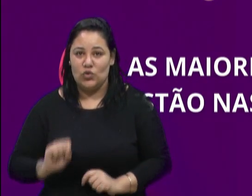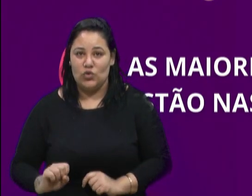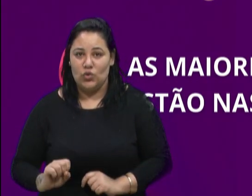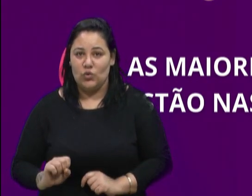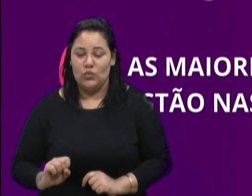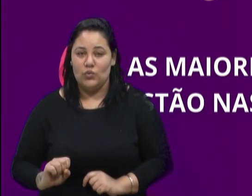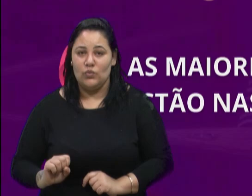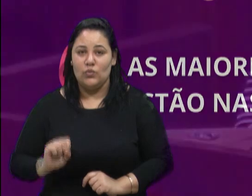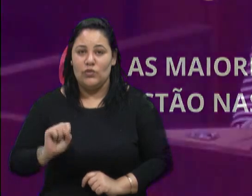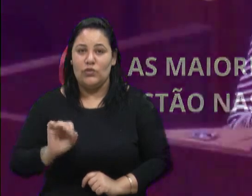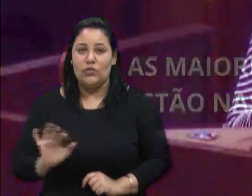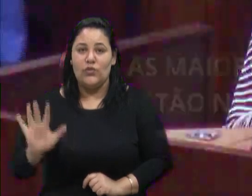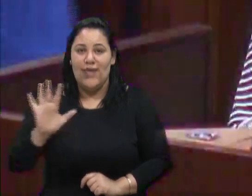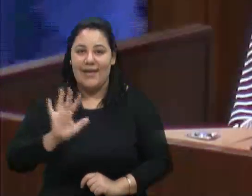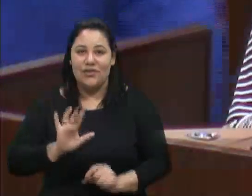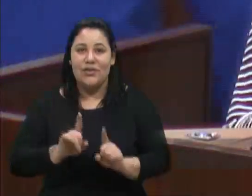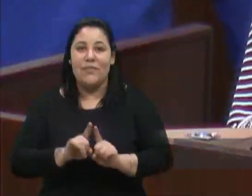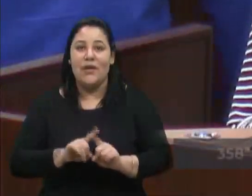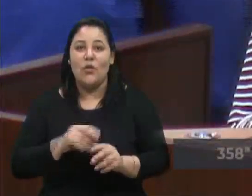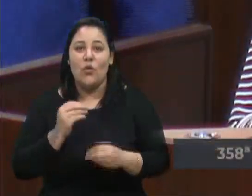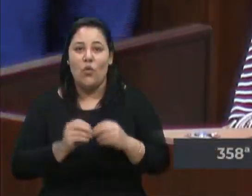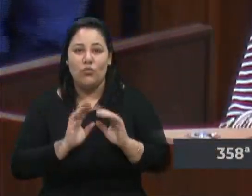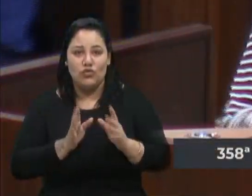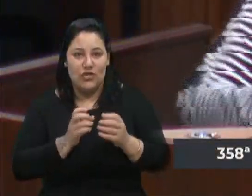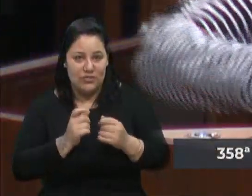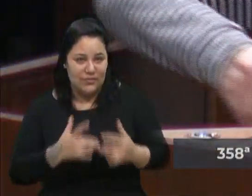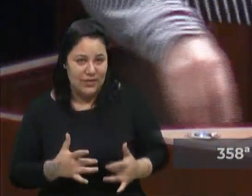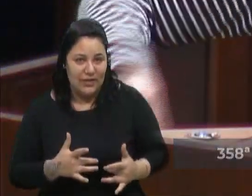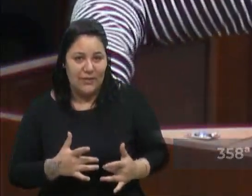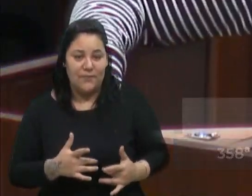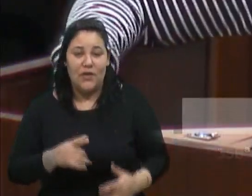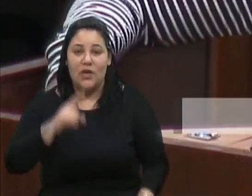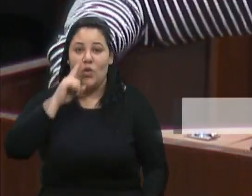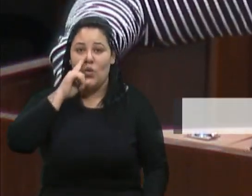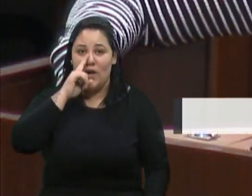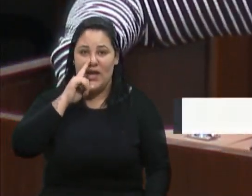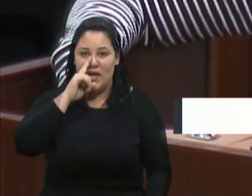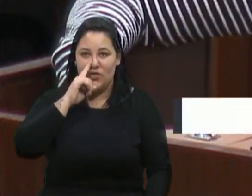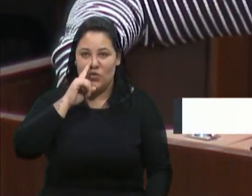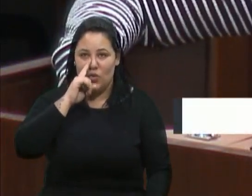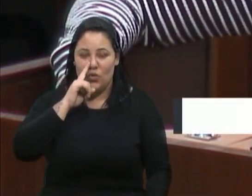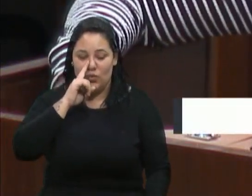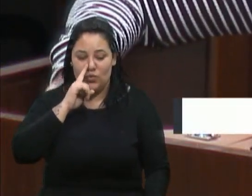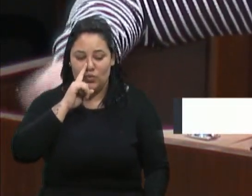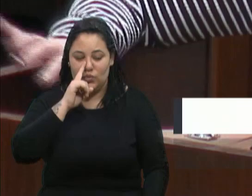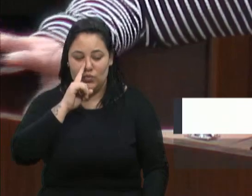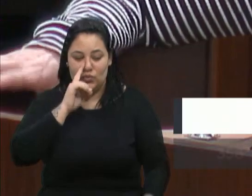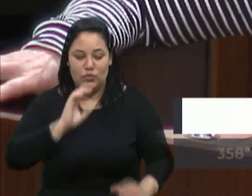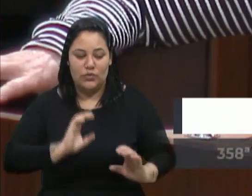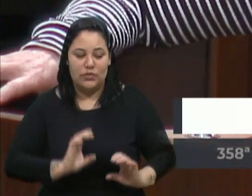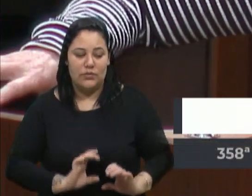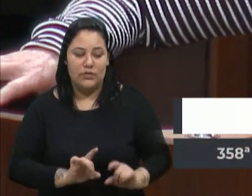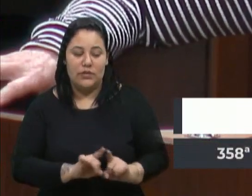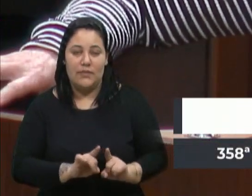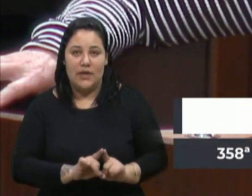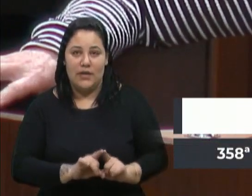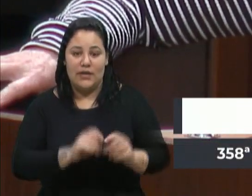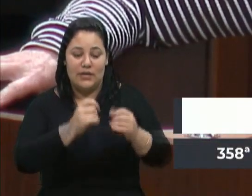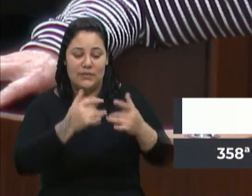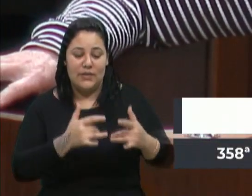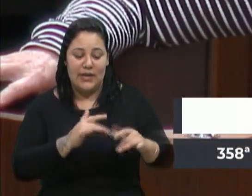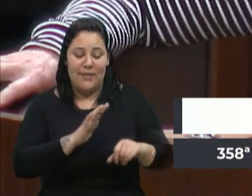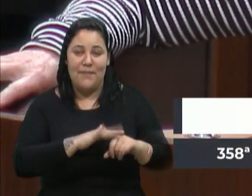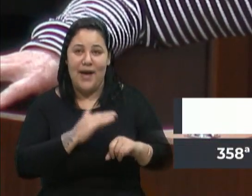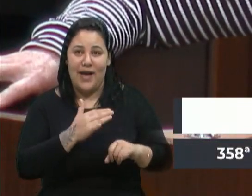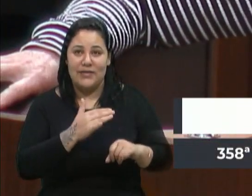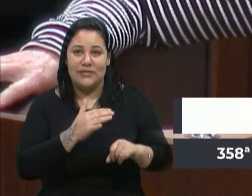sudeste, como eu já coloquei. Os fatores de risco e os comportamentos que sinalizam mais